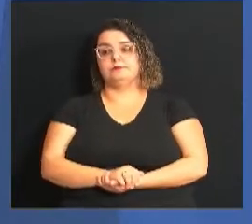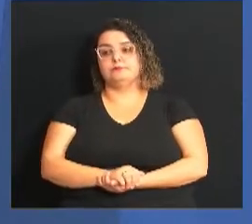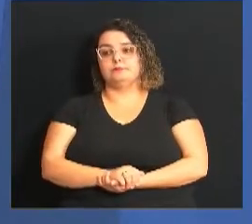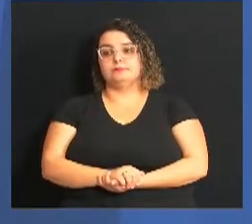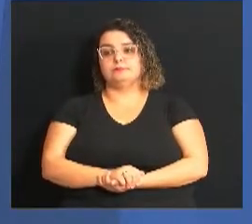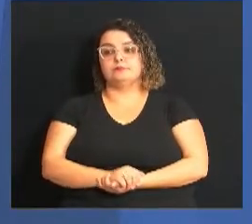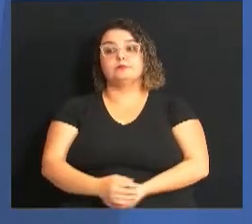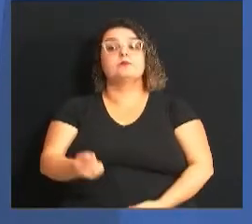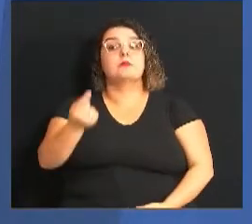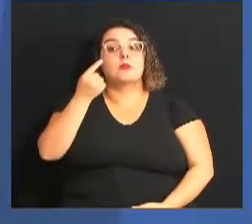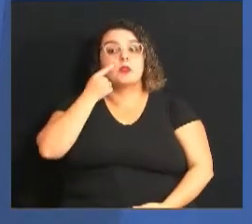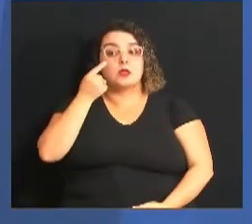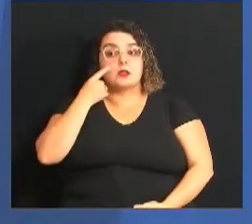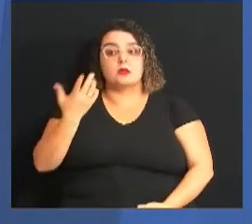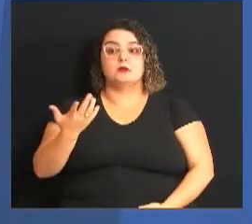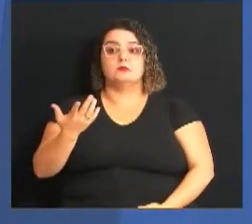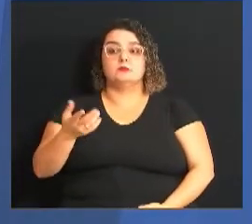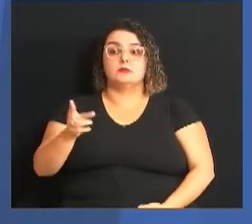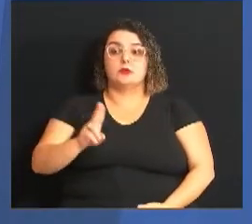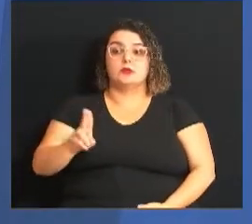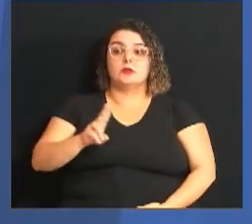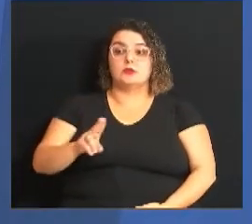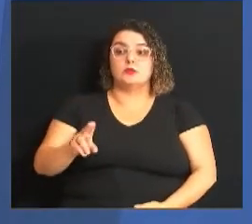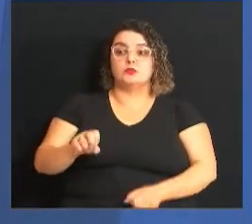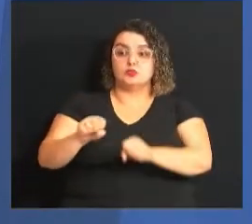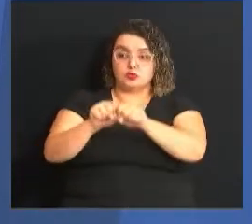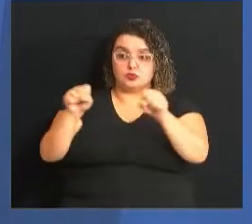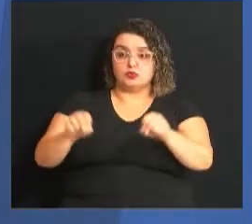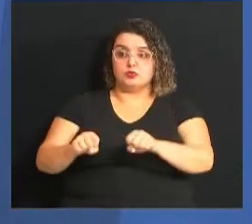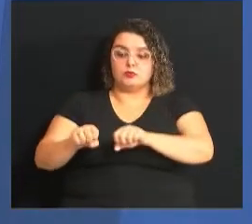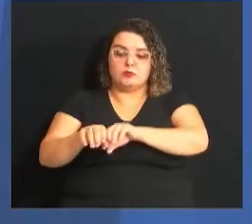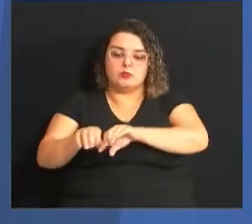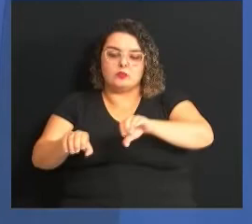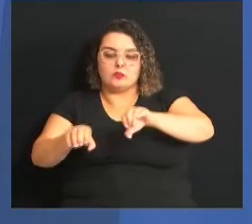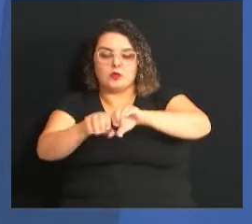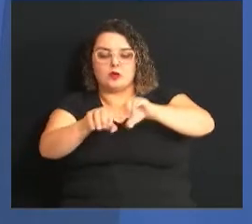Olha, e a implantação do sistema de abastecimento vai envolver